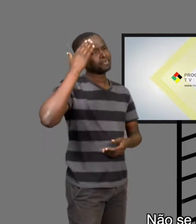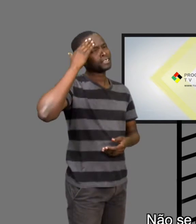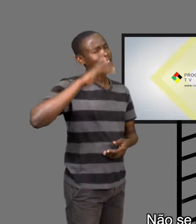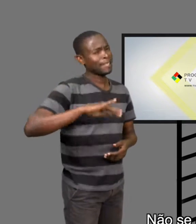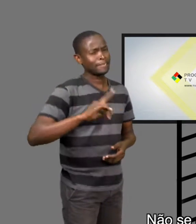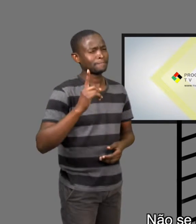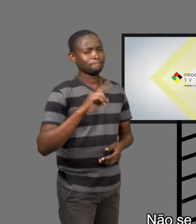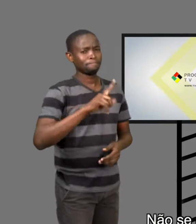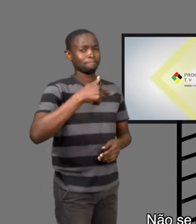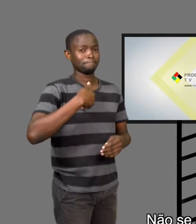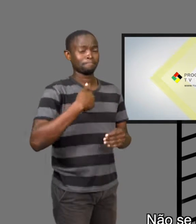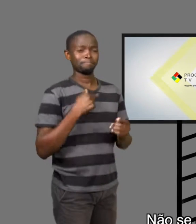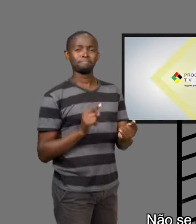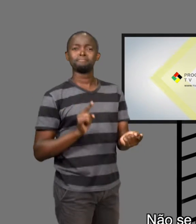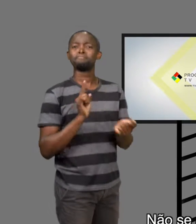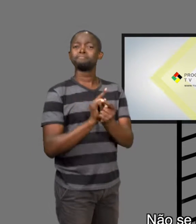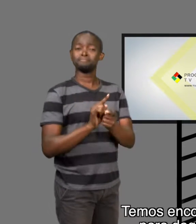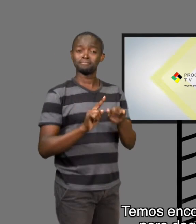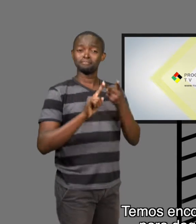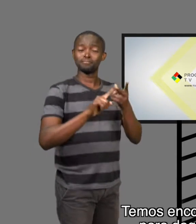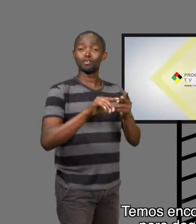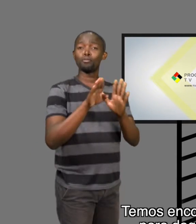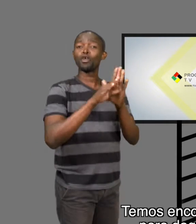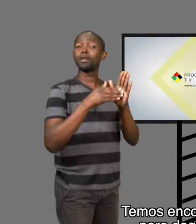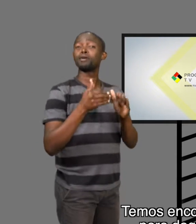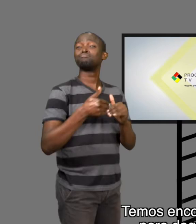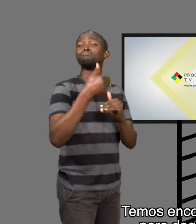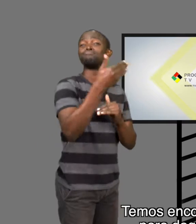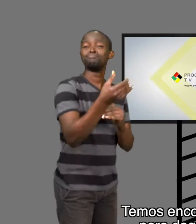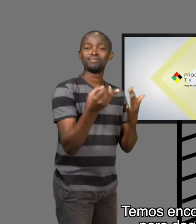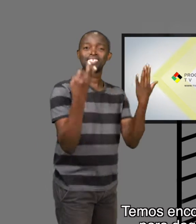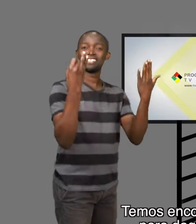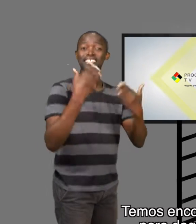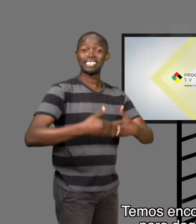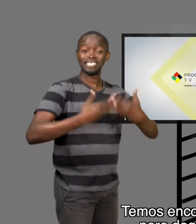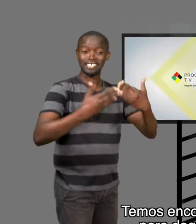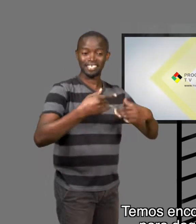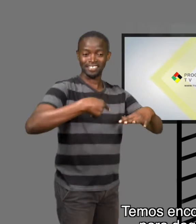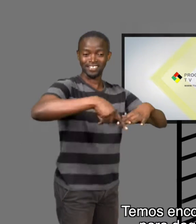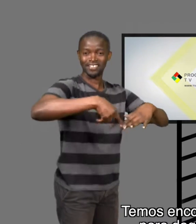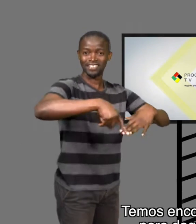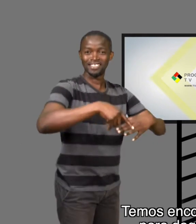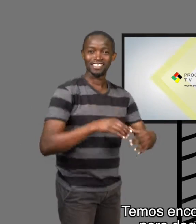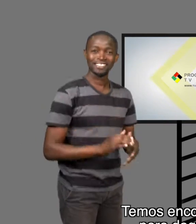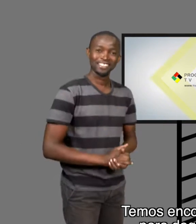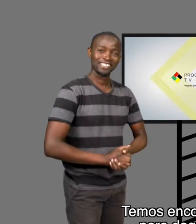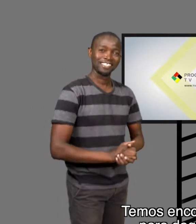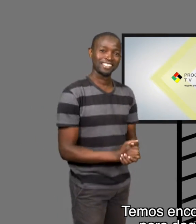não se esqueça temos encontro marcado para daqui a sete dias